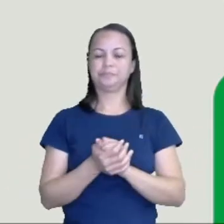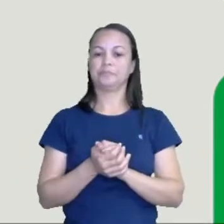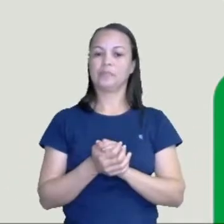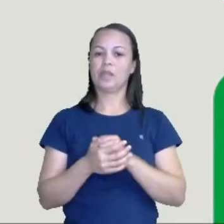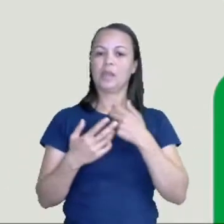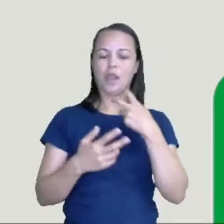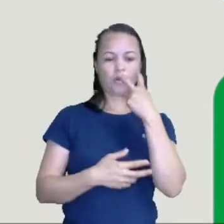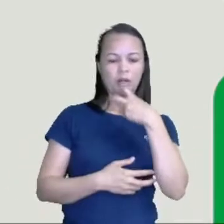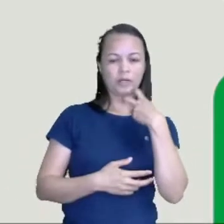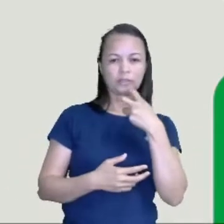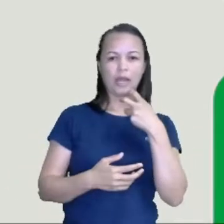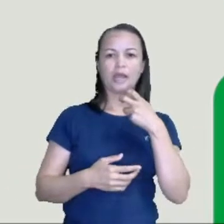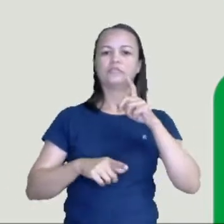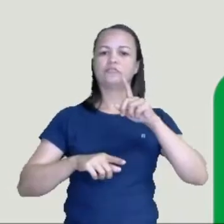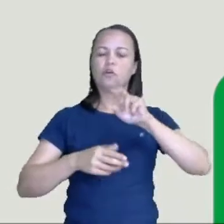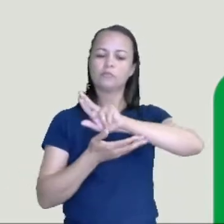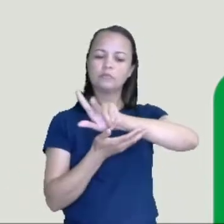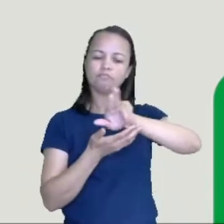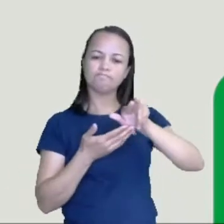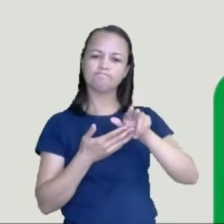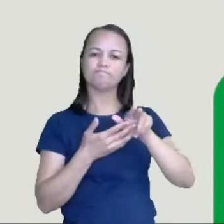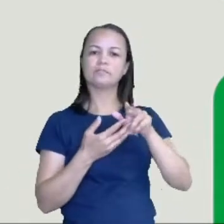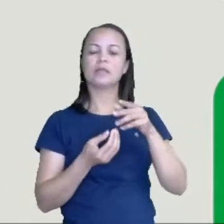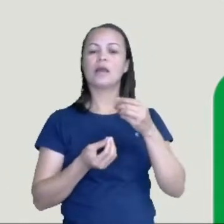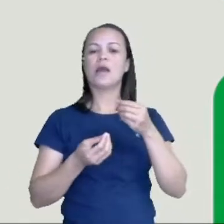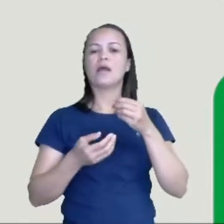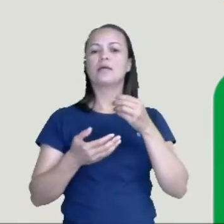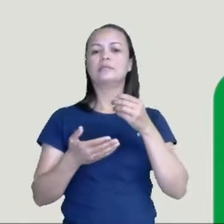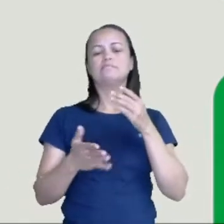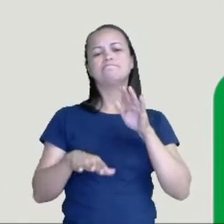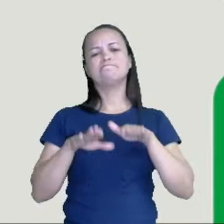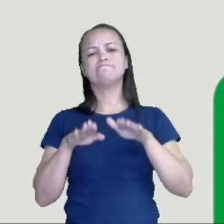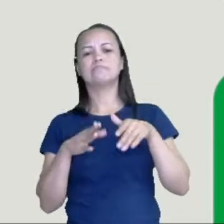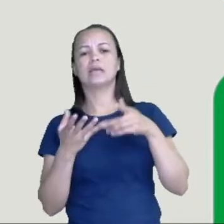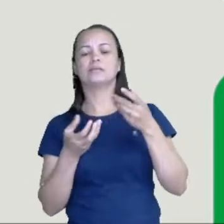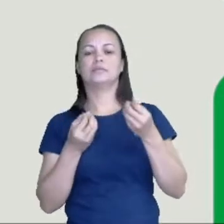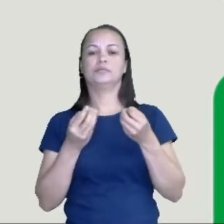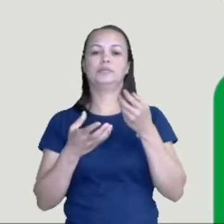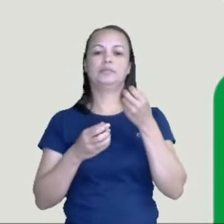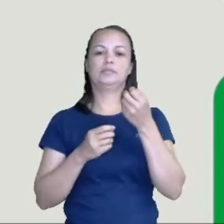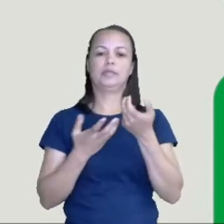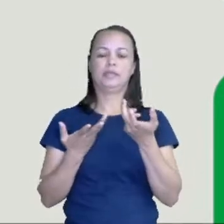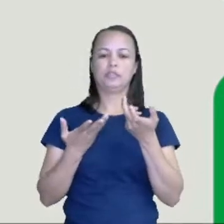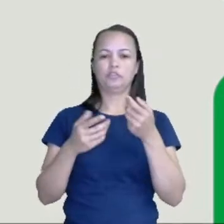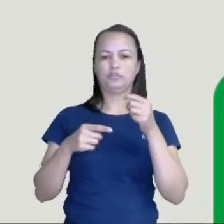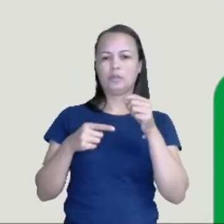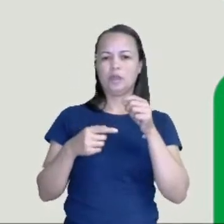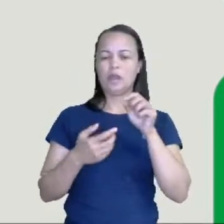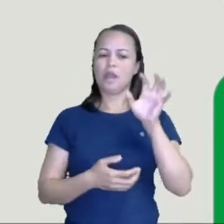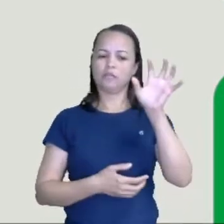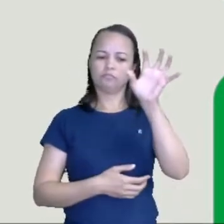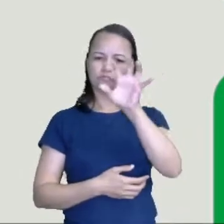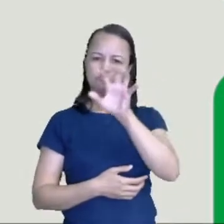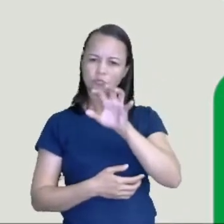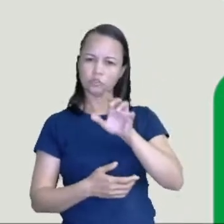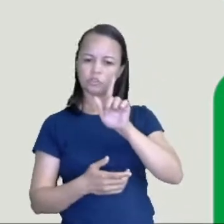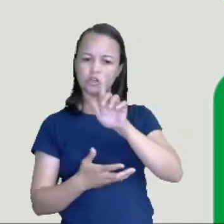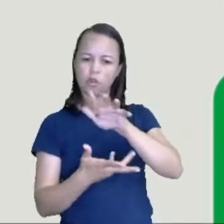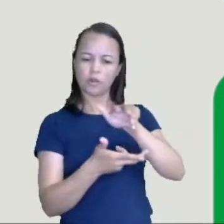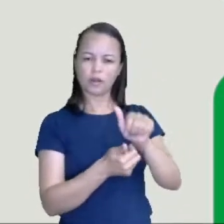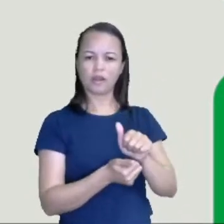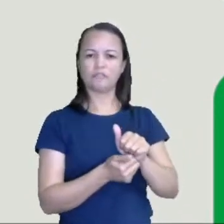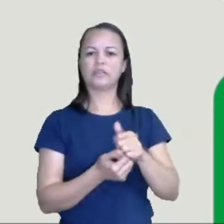oralidade expressa de formas diferentes, dependendo dos seguintes aspectos: região geográfica,